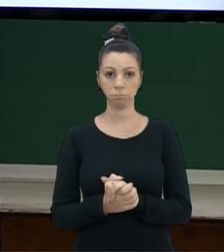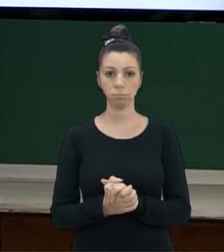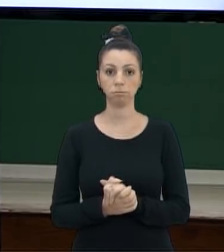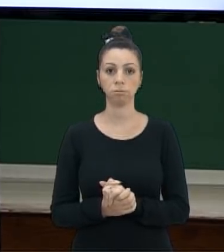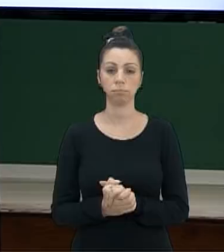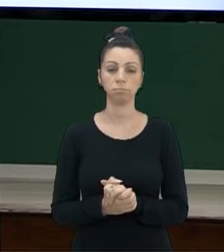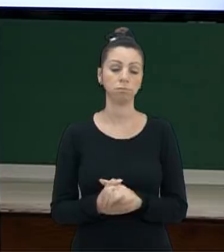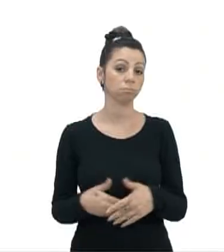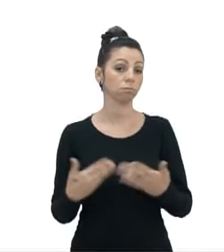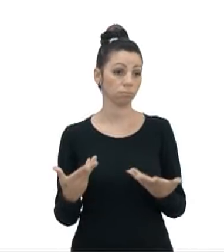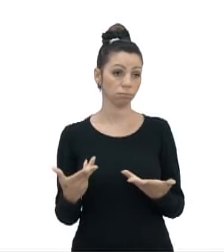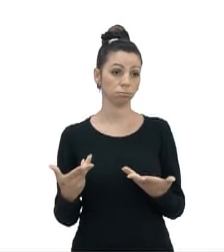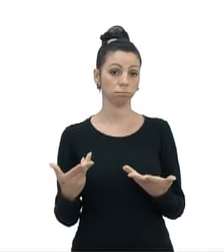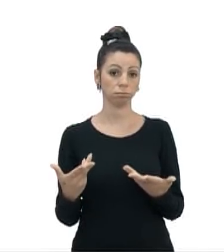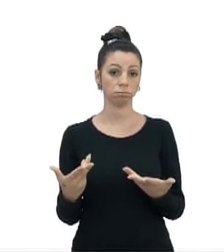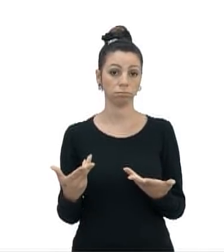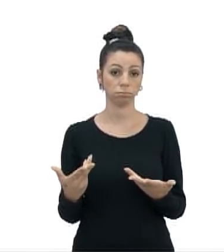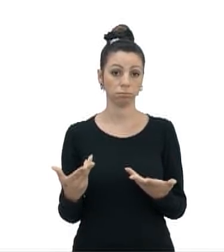Vamos lá?